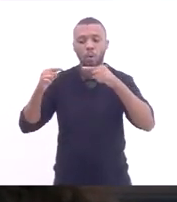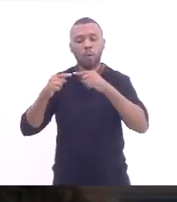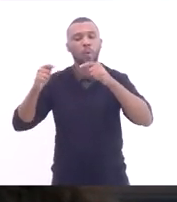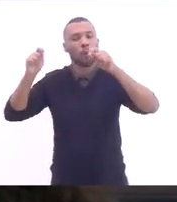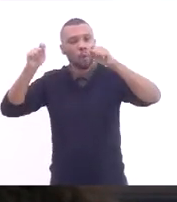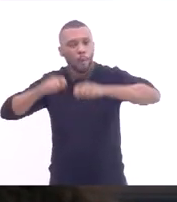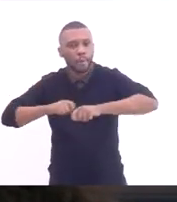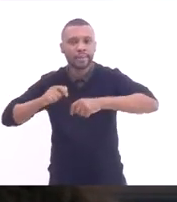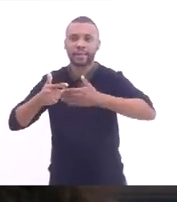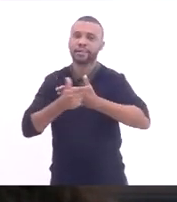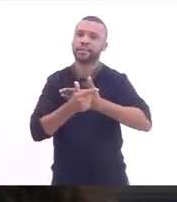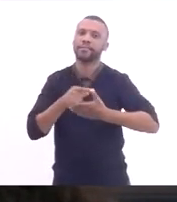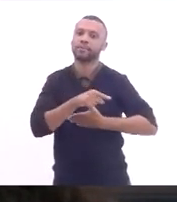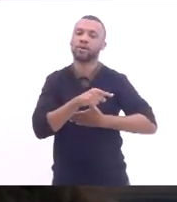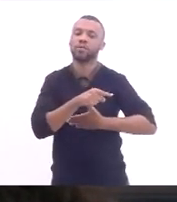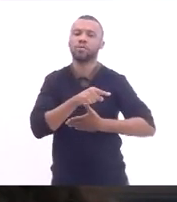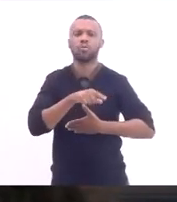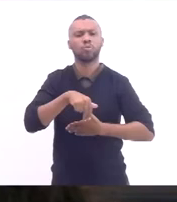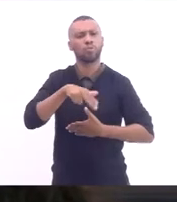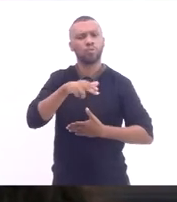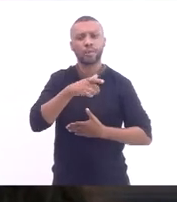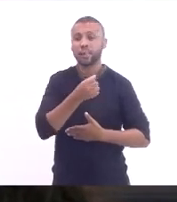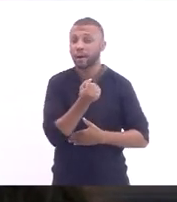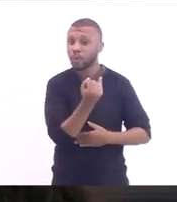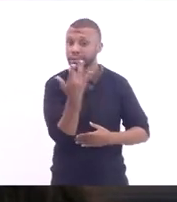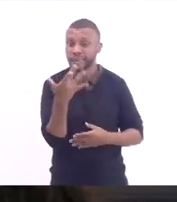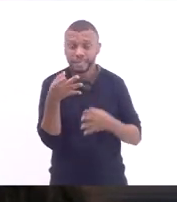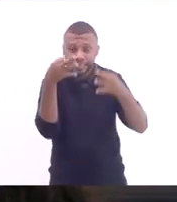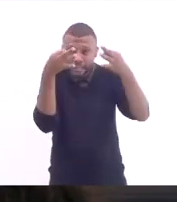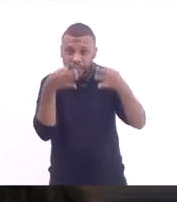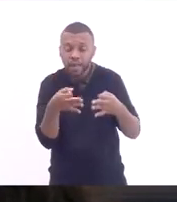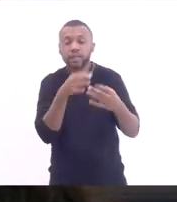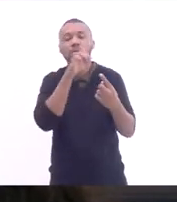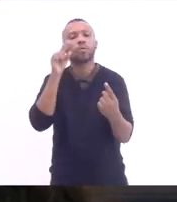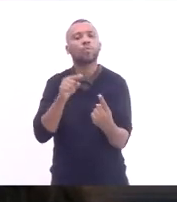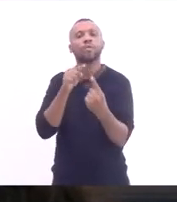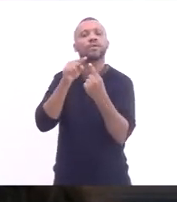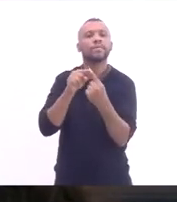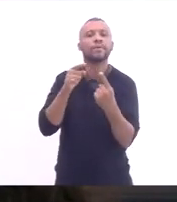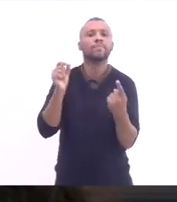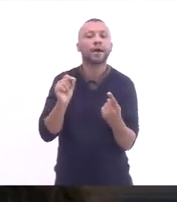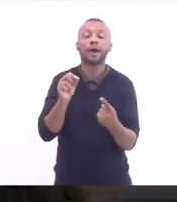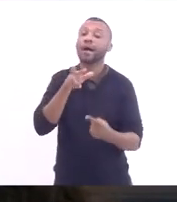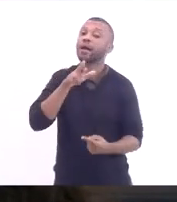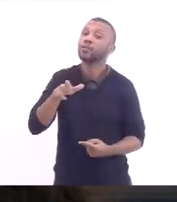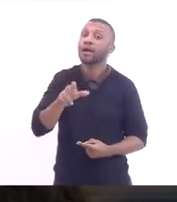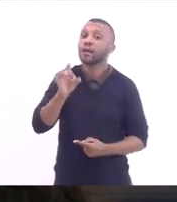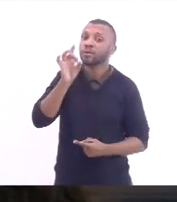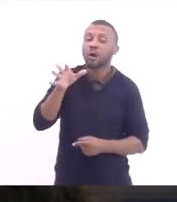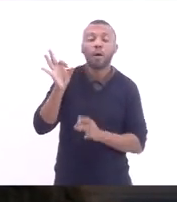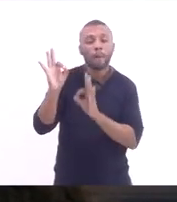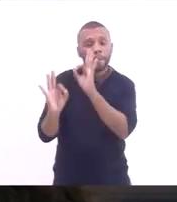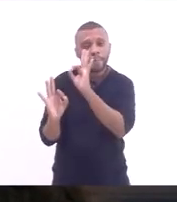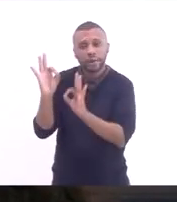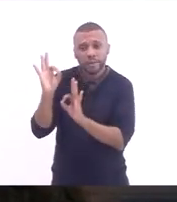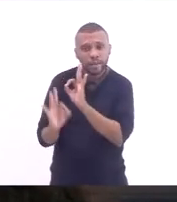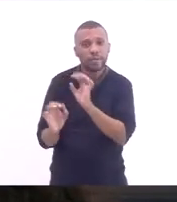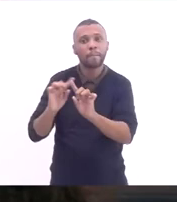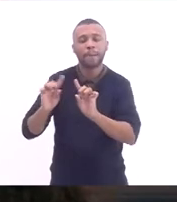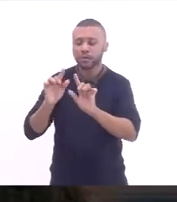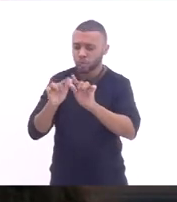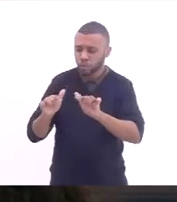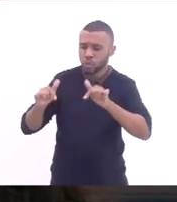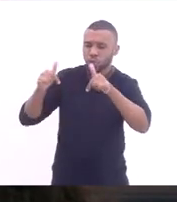servidor competente em número suficiente exatamente para não só a questão do planejamento, mas fazer